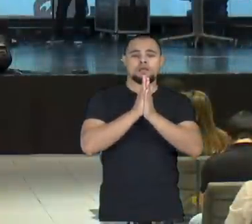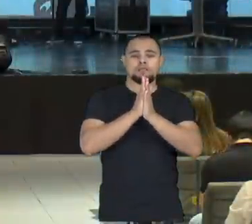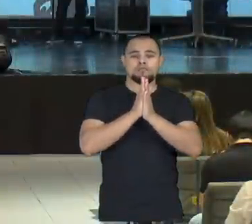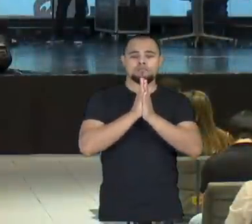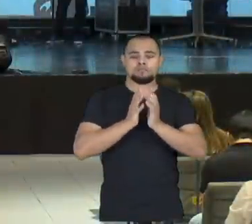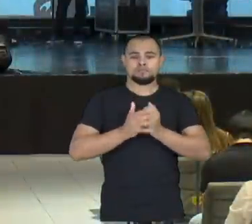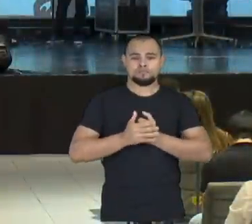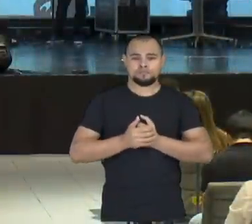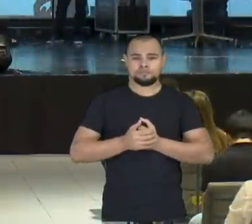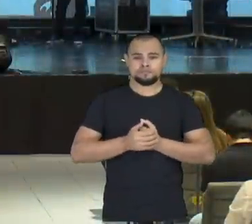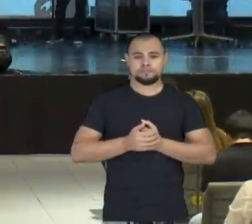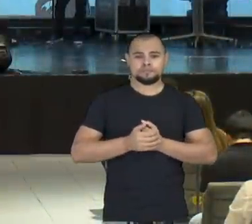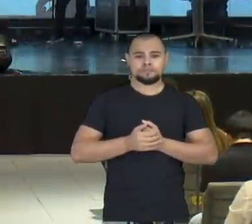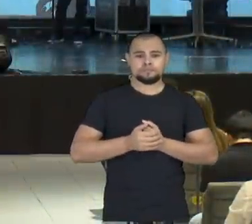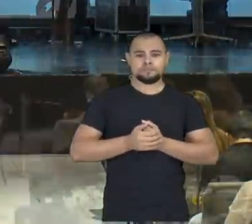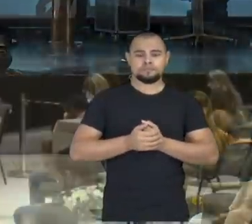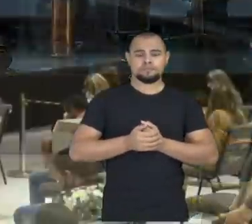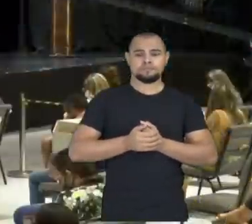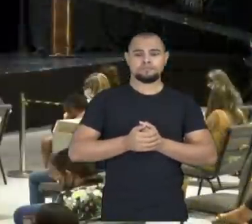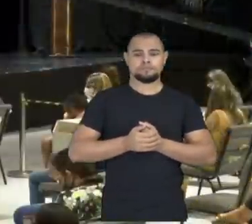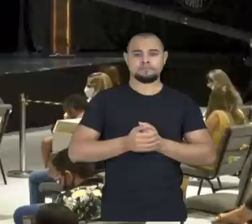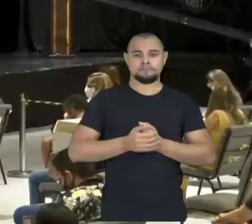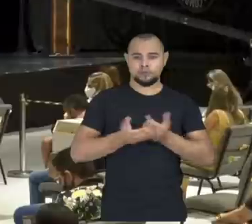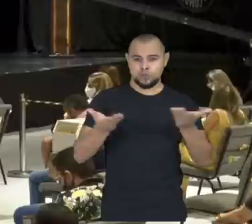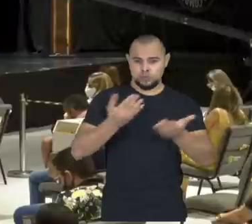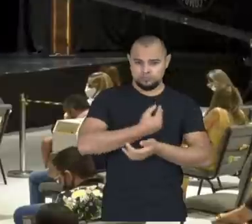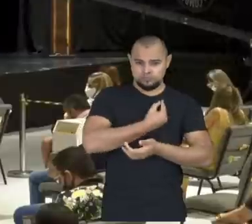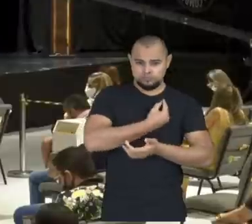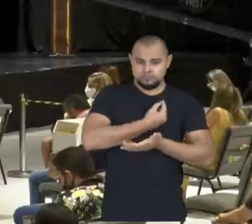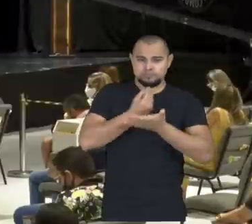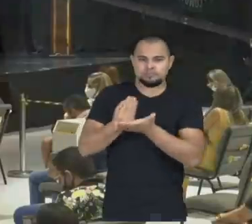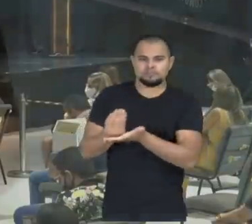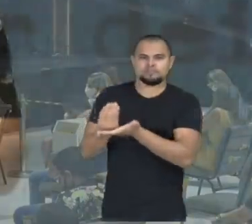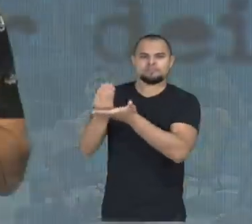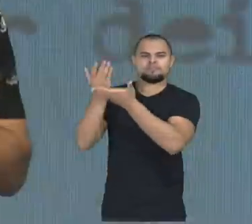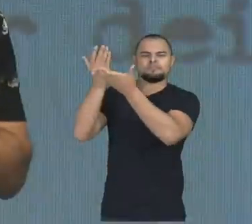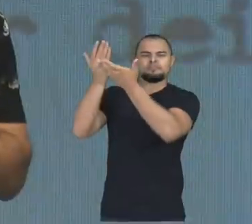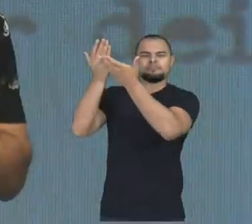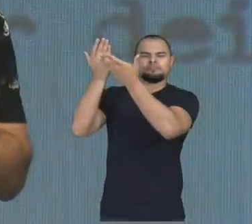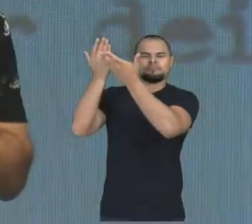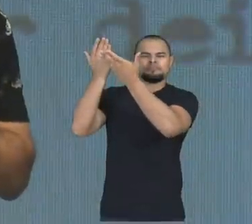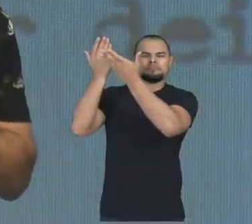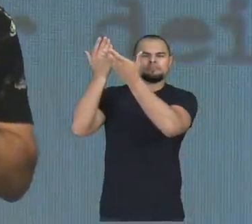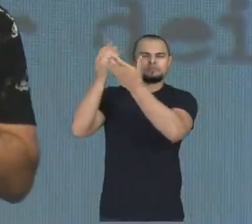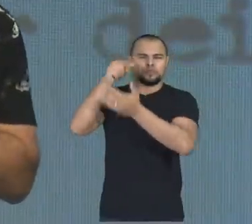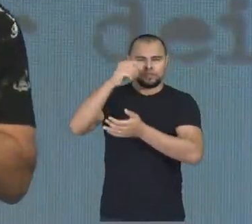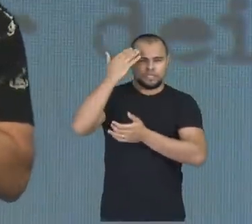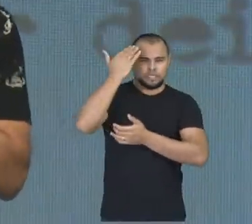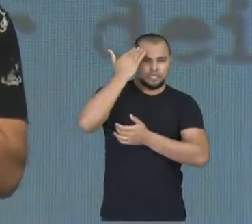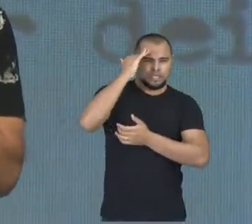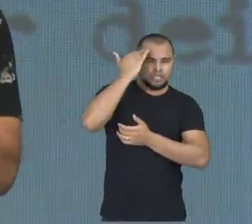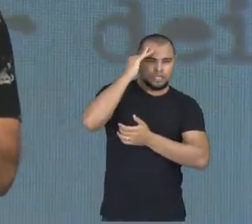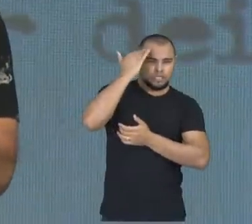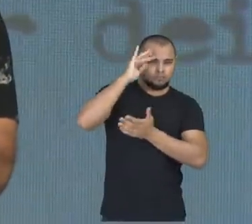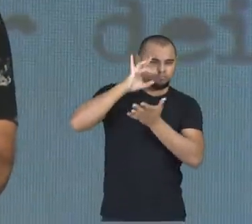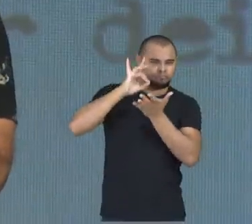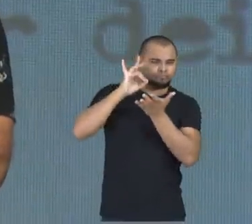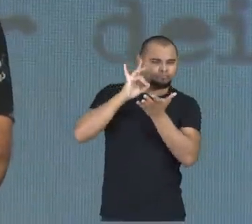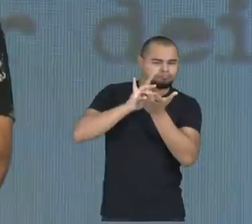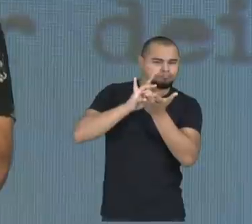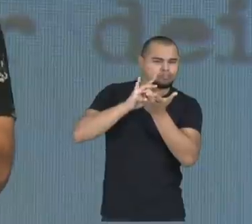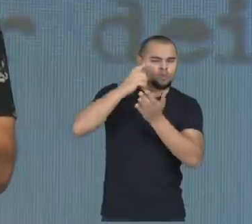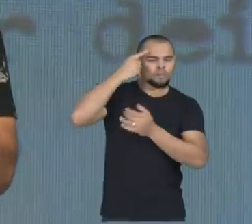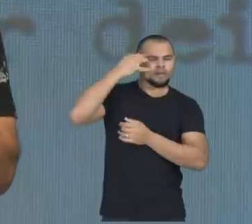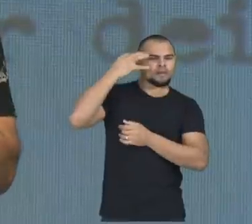aqui nesse auditório que hoje entrega a vida a Jesus, dê só um sinal na sua mão. Se você entendeu isso, se você está se